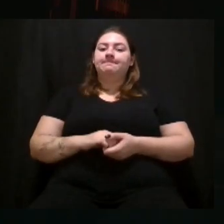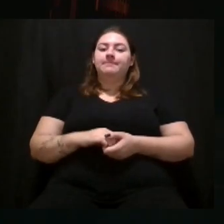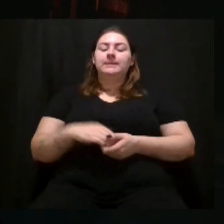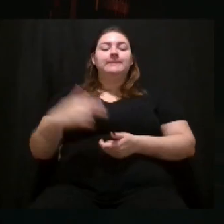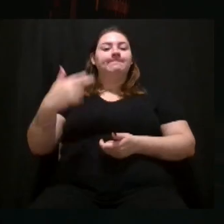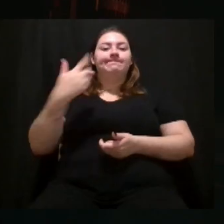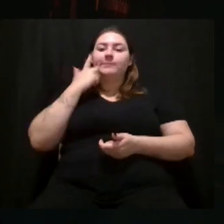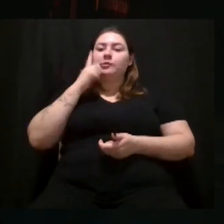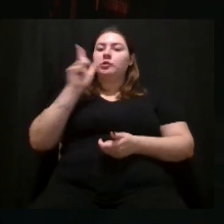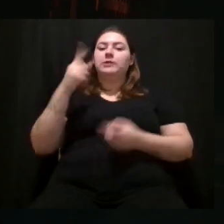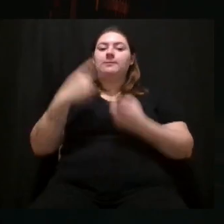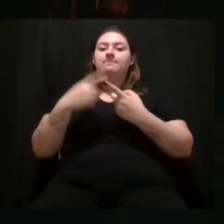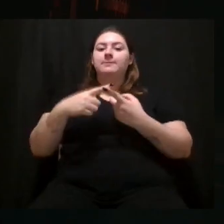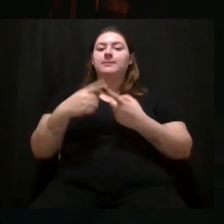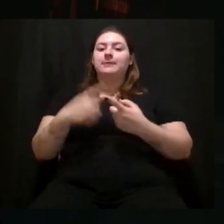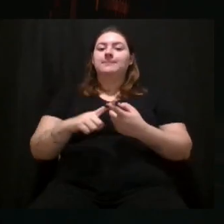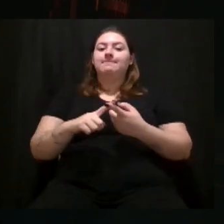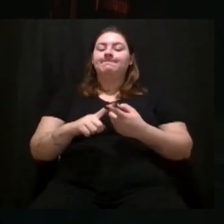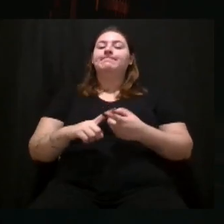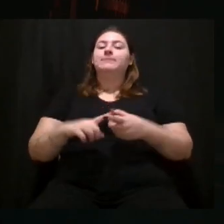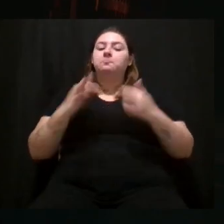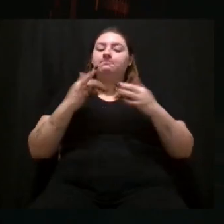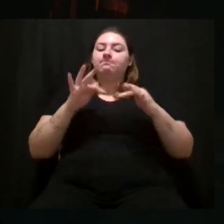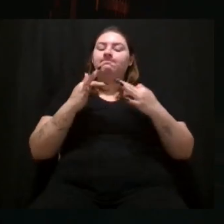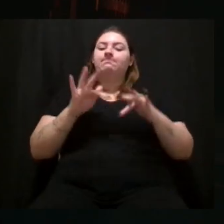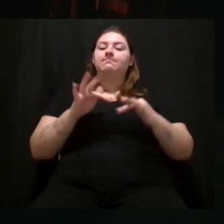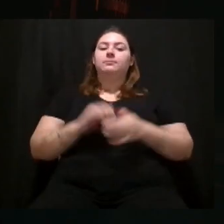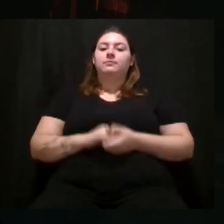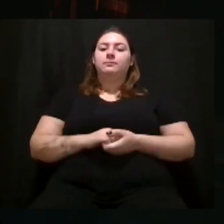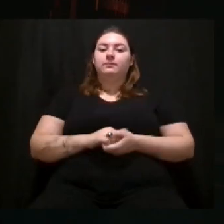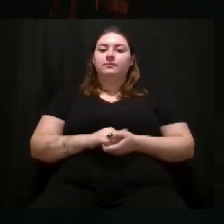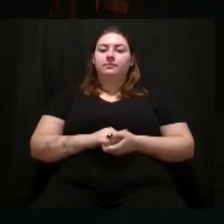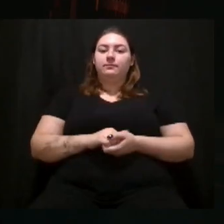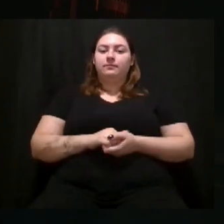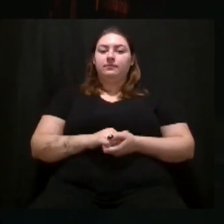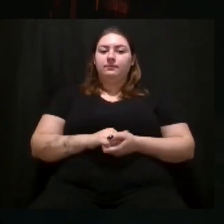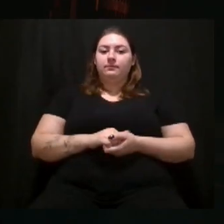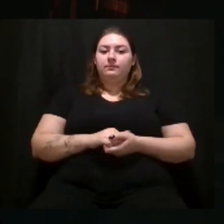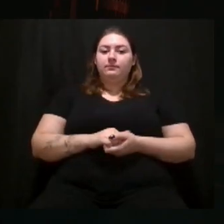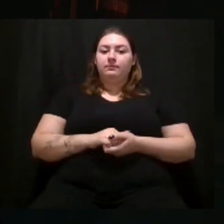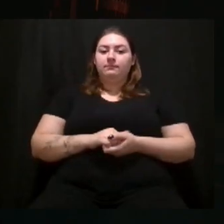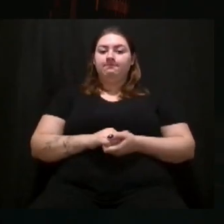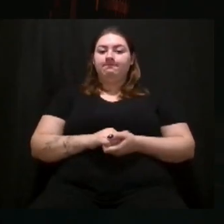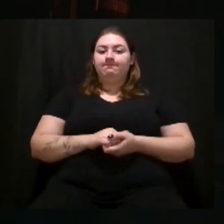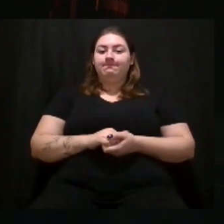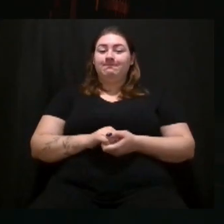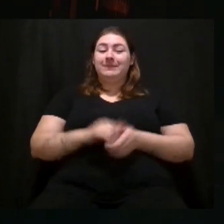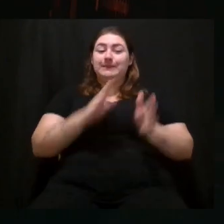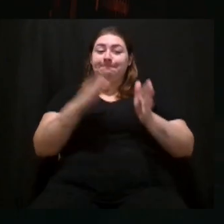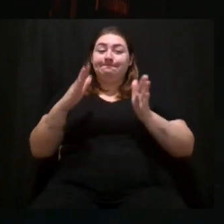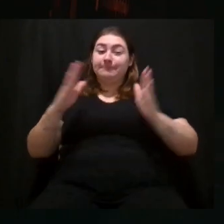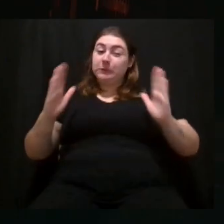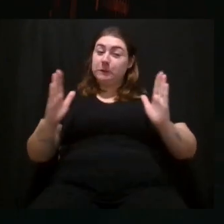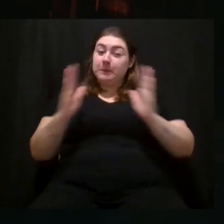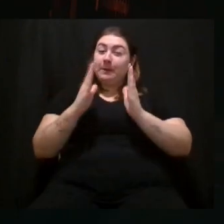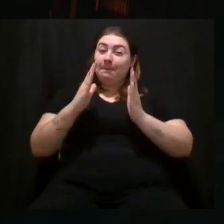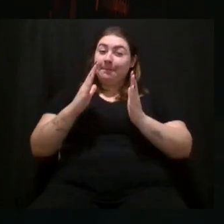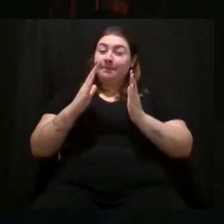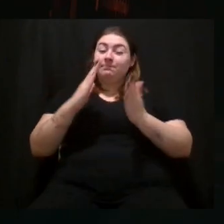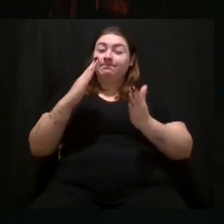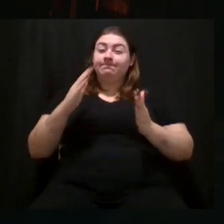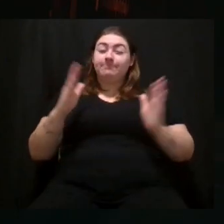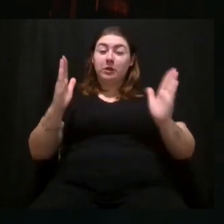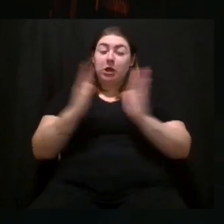o meia Kubo, também por lesão, Por ser uma fase de mata-mata, um empate no tempo normal